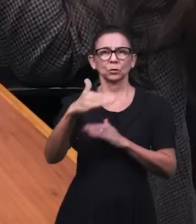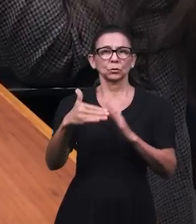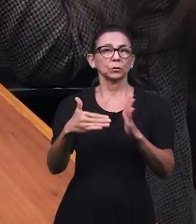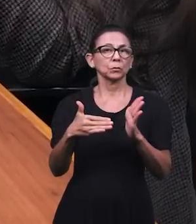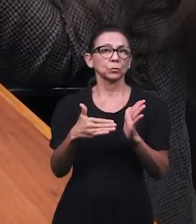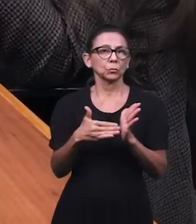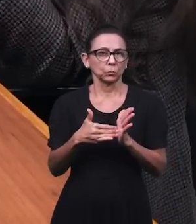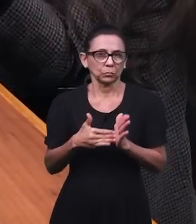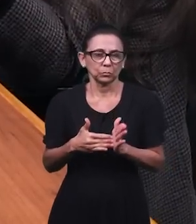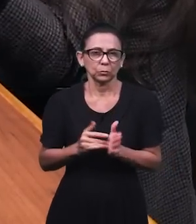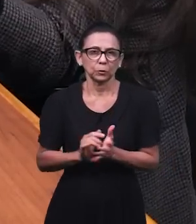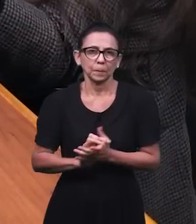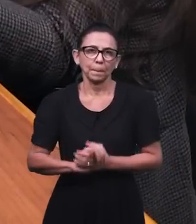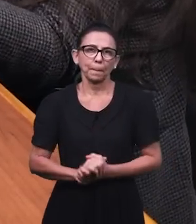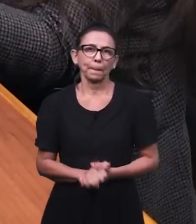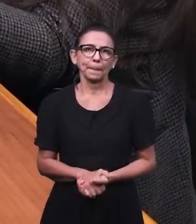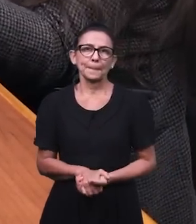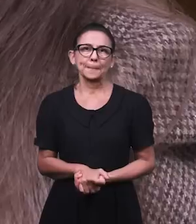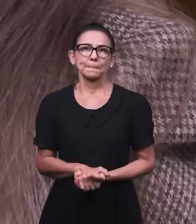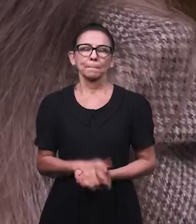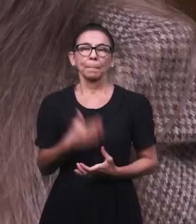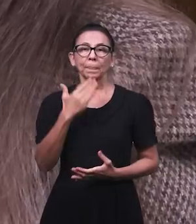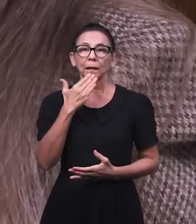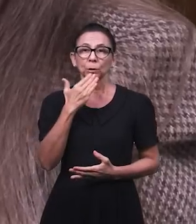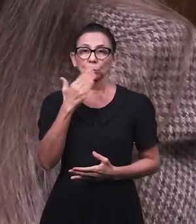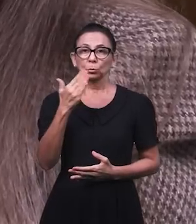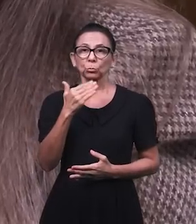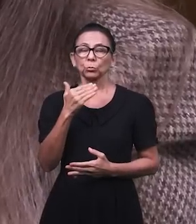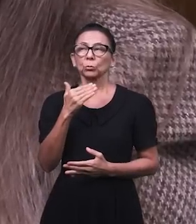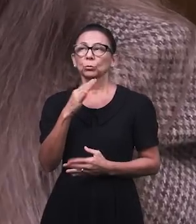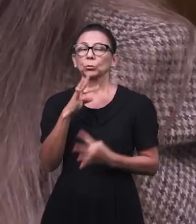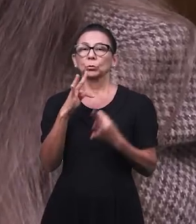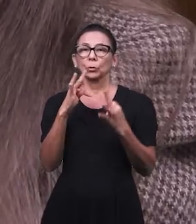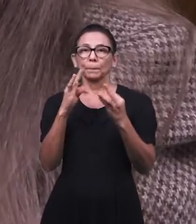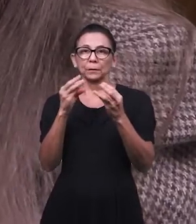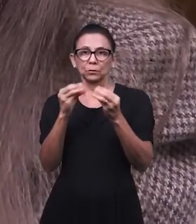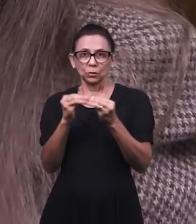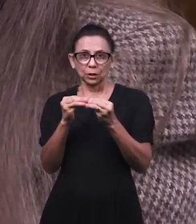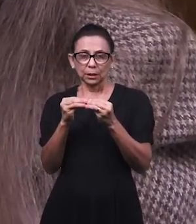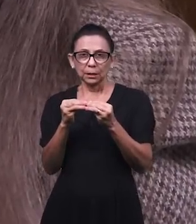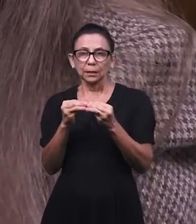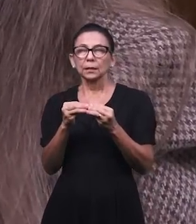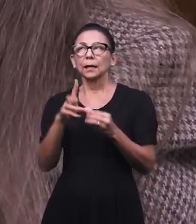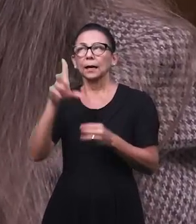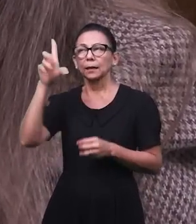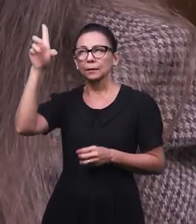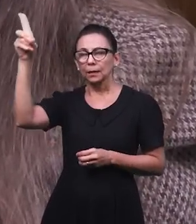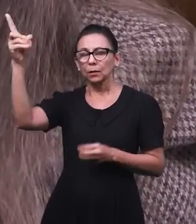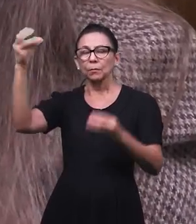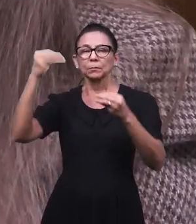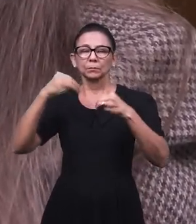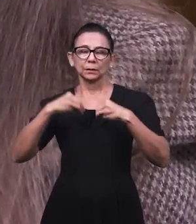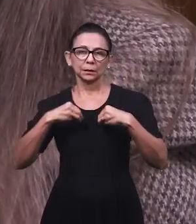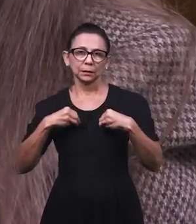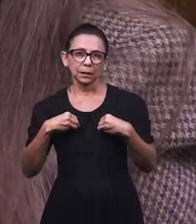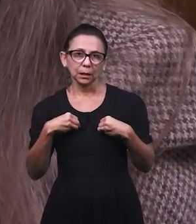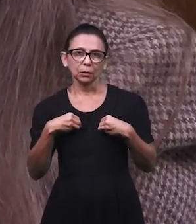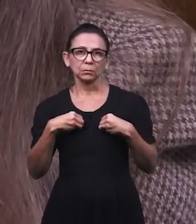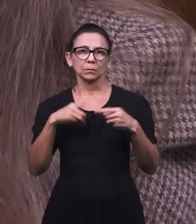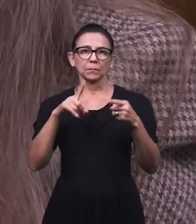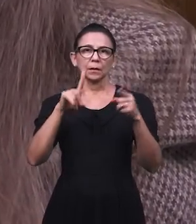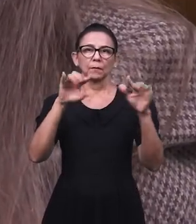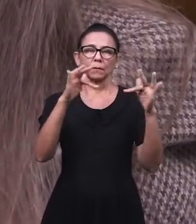assim, tudo que eu pedi no passado, o Senhor tem realizado. Sonhar em ter uma família, sonhar